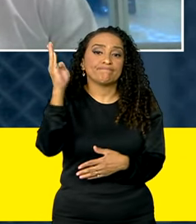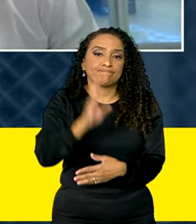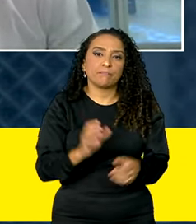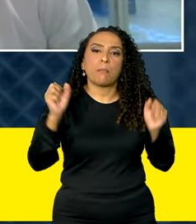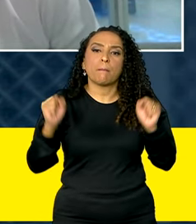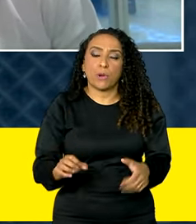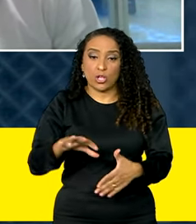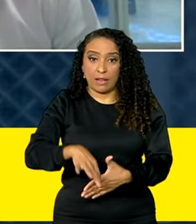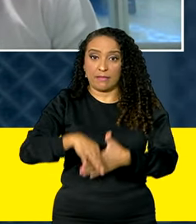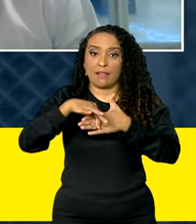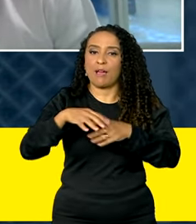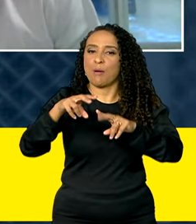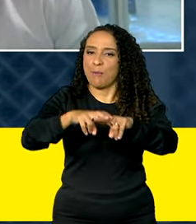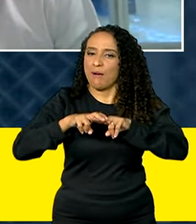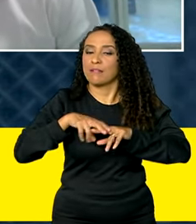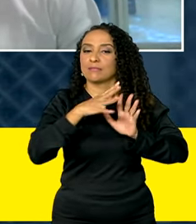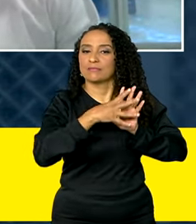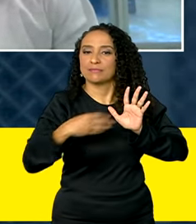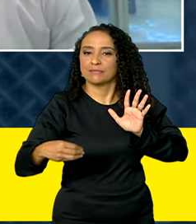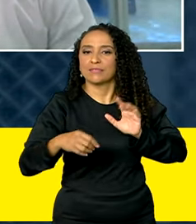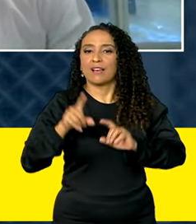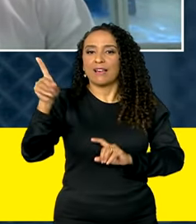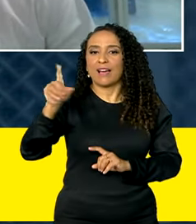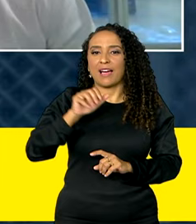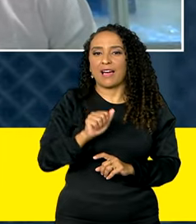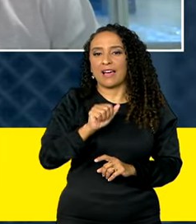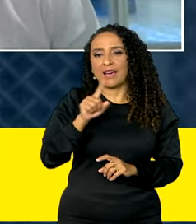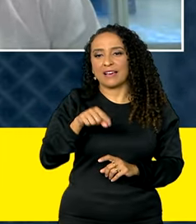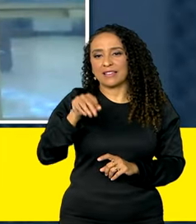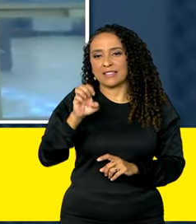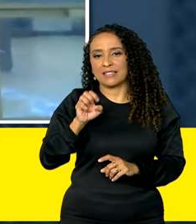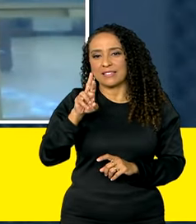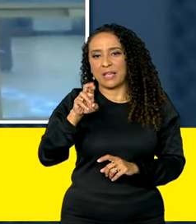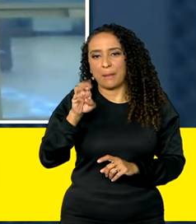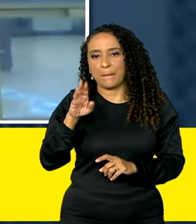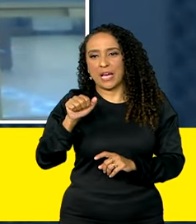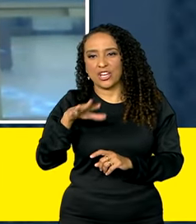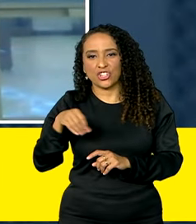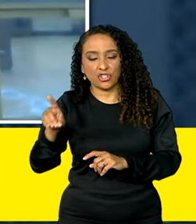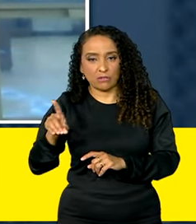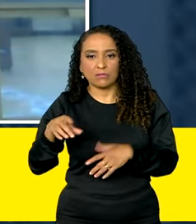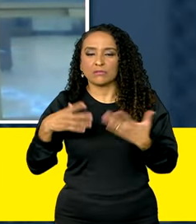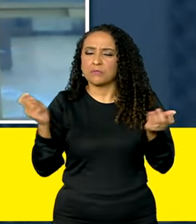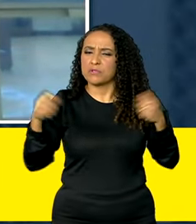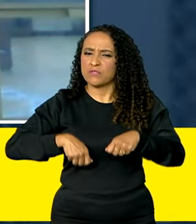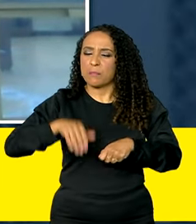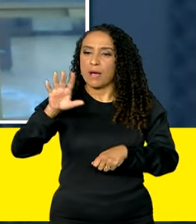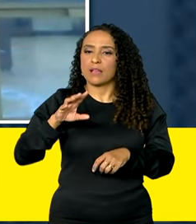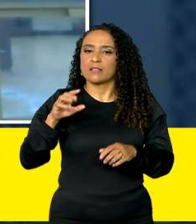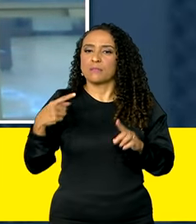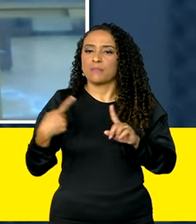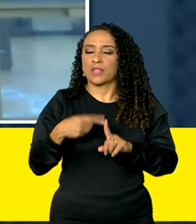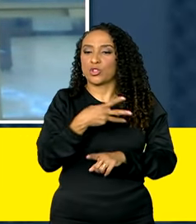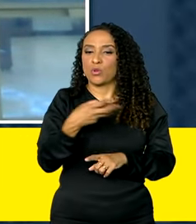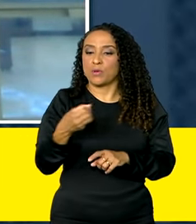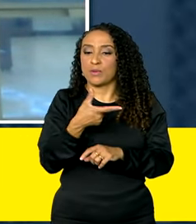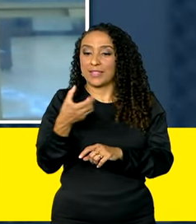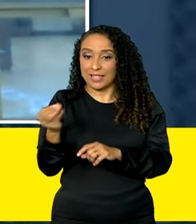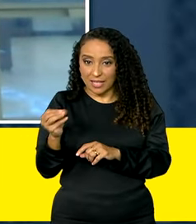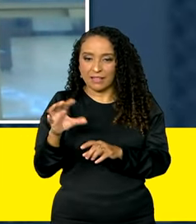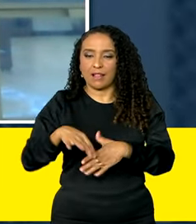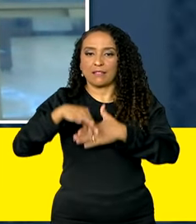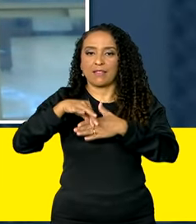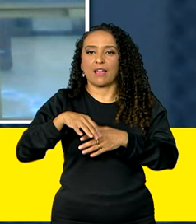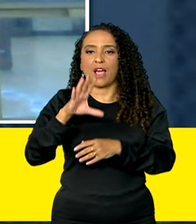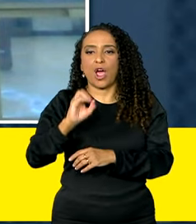pode liderar pelo exemplo no Azerbaijão, e vamos fazer mais para em 2030 também seguir liderando agora com a COP